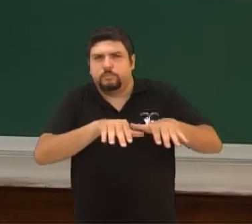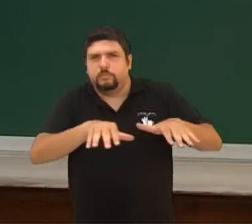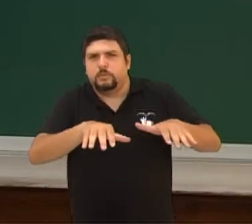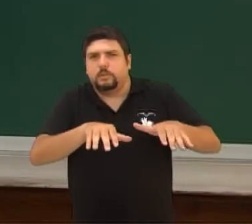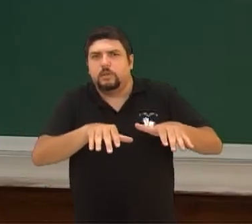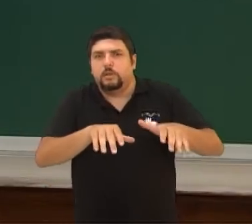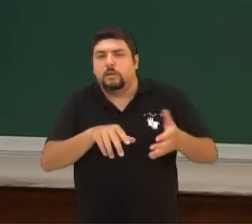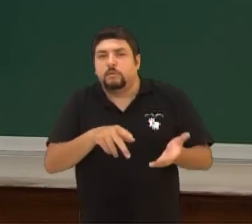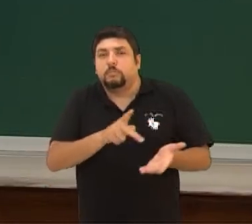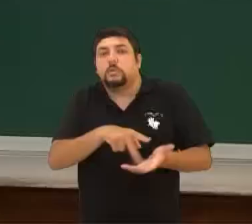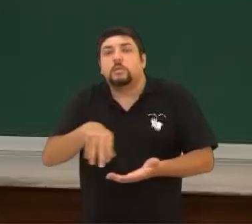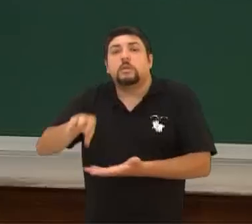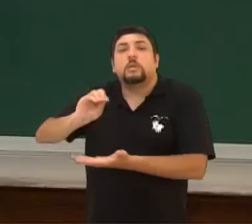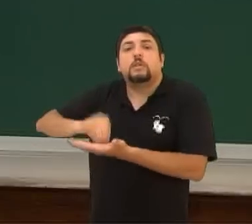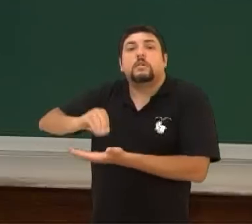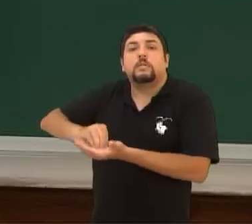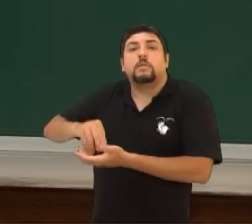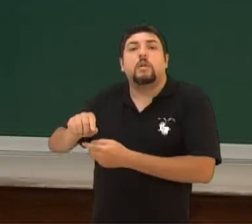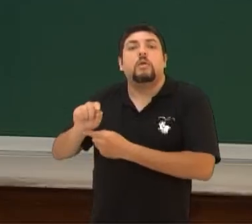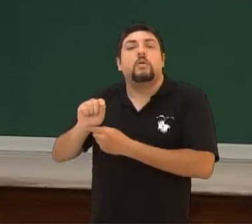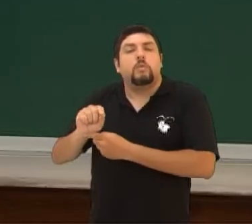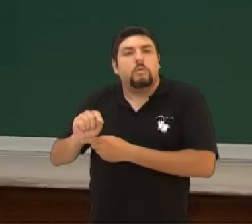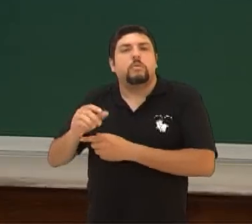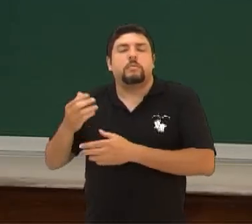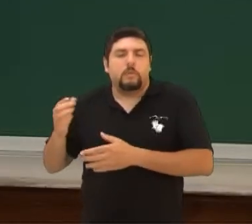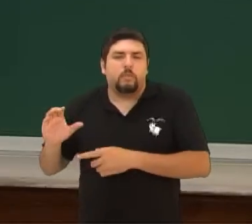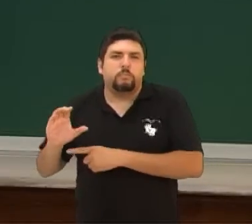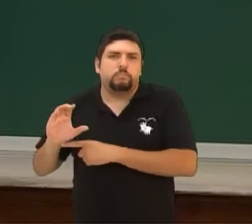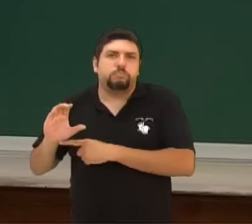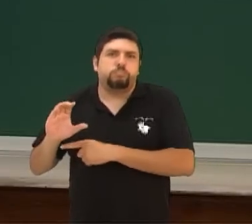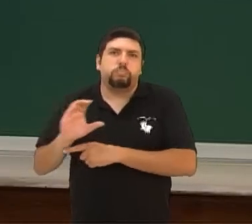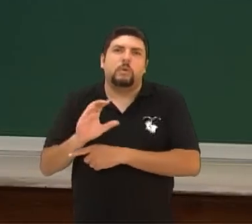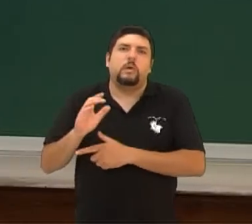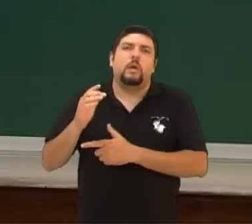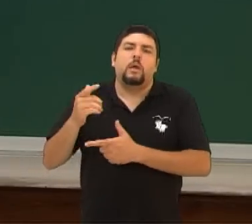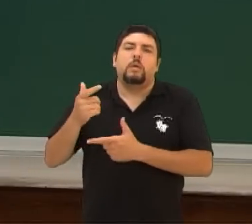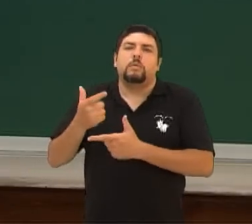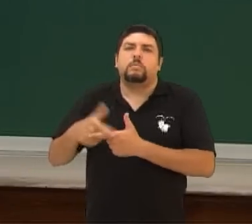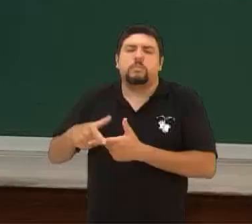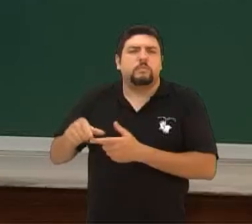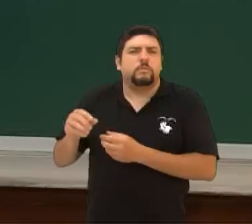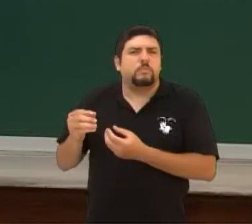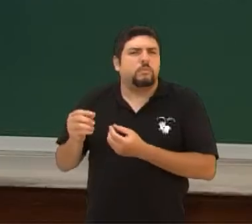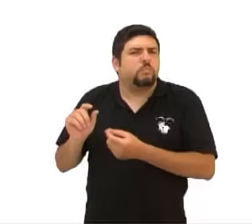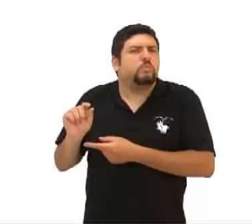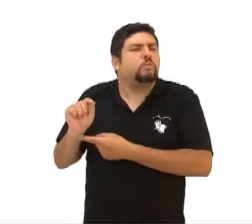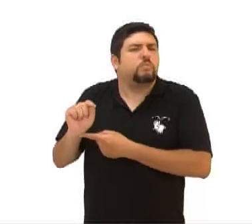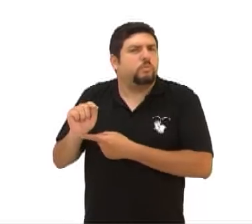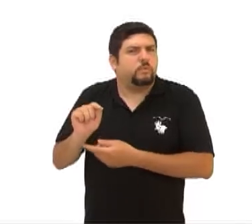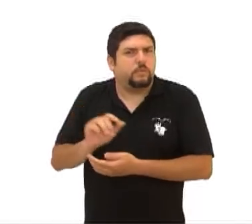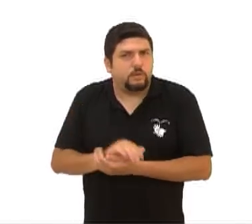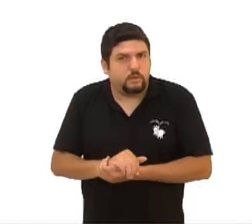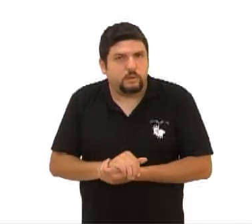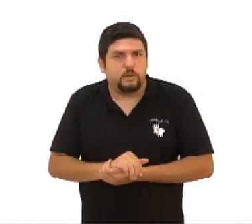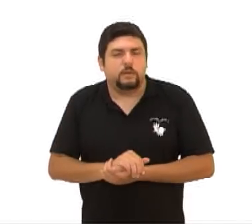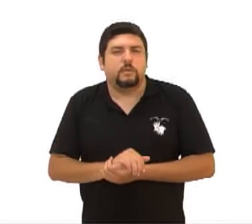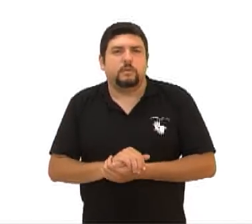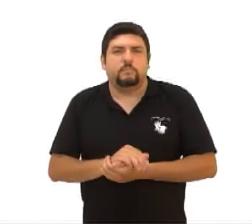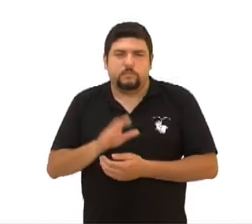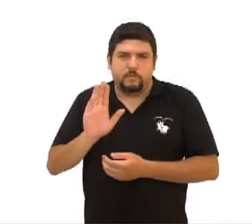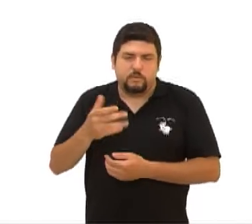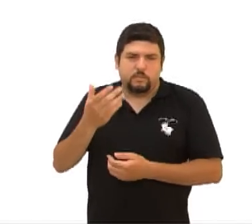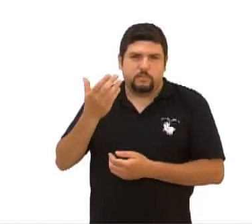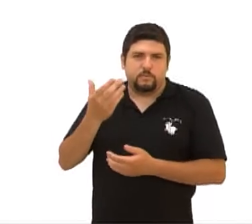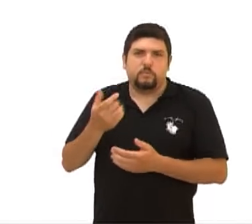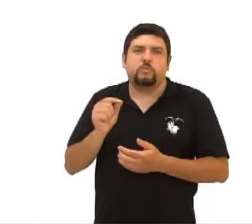acompanhada por uma urbanização do capital. Qual problema o autor retrata nessa afirmação? Nós vimos aí em slides anteriores que